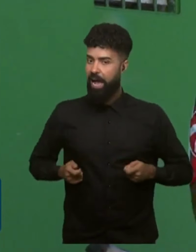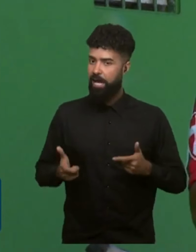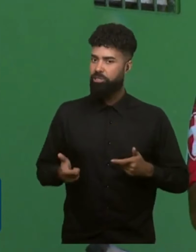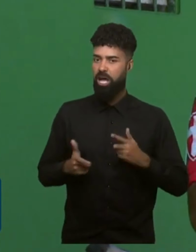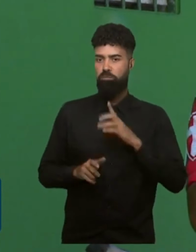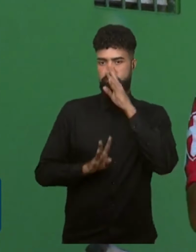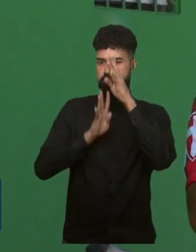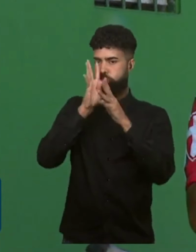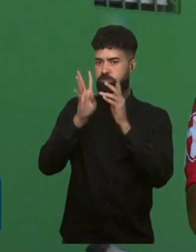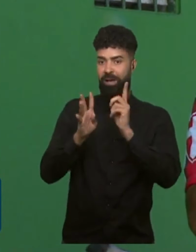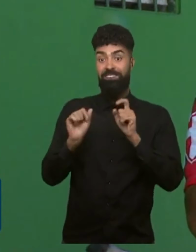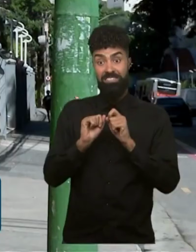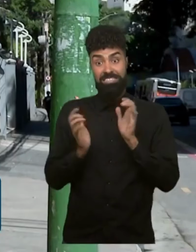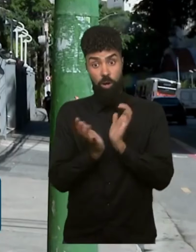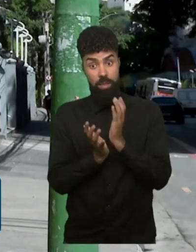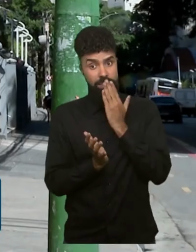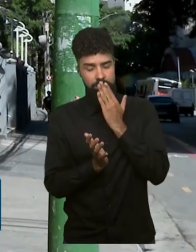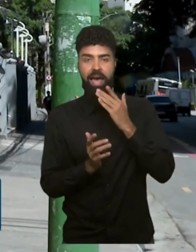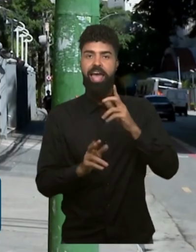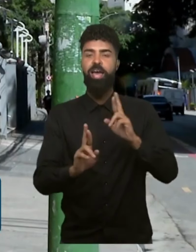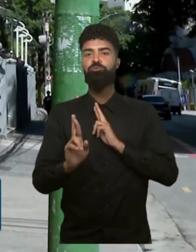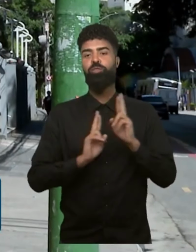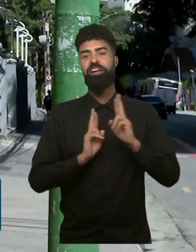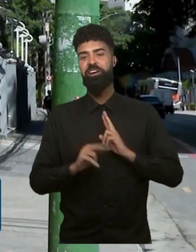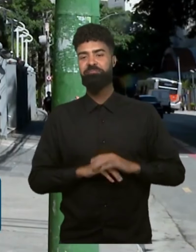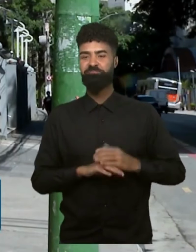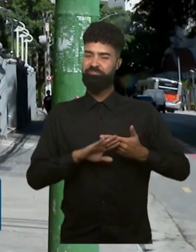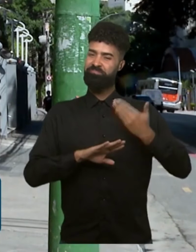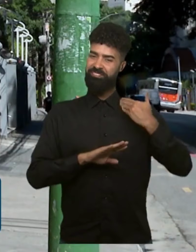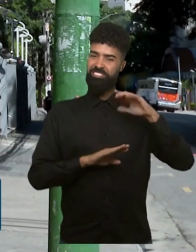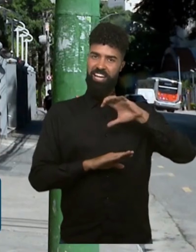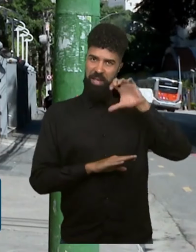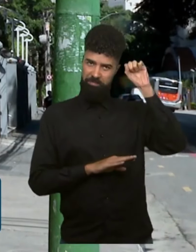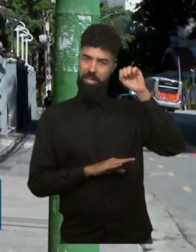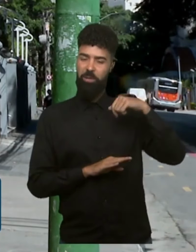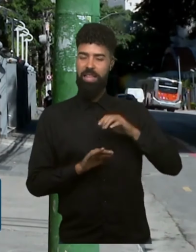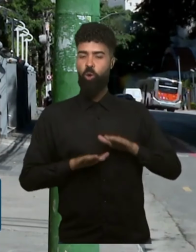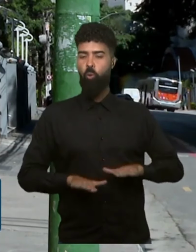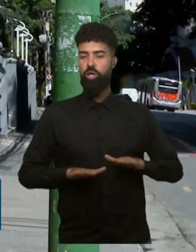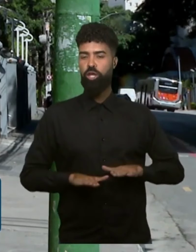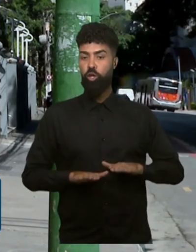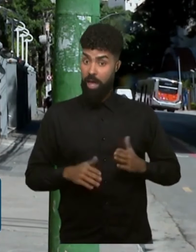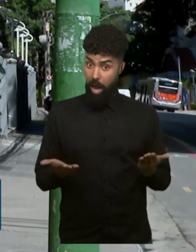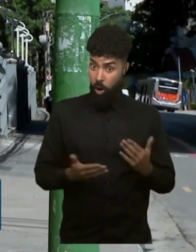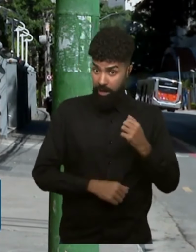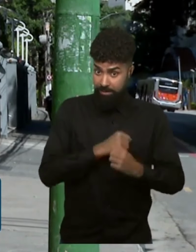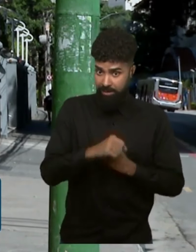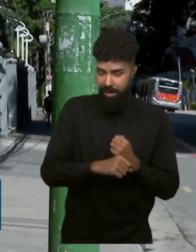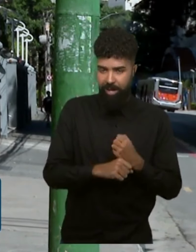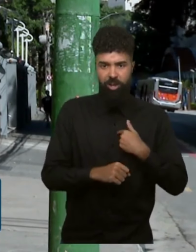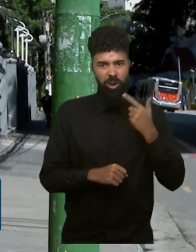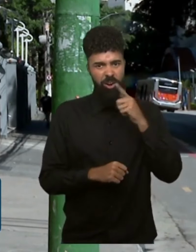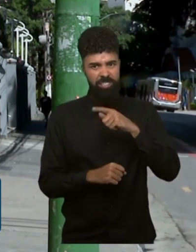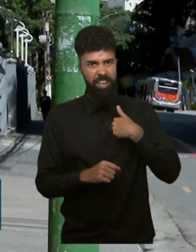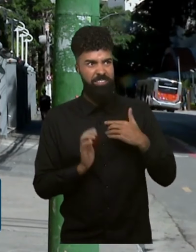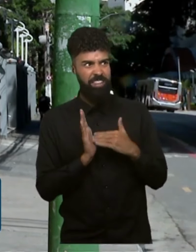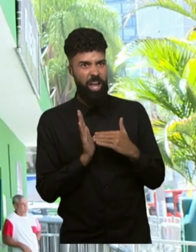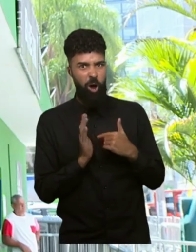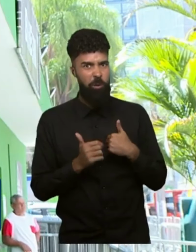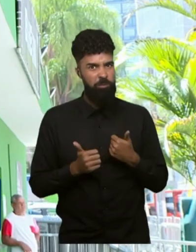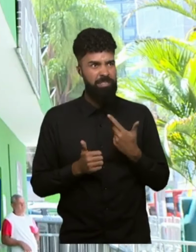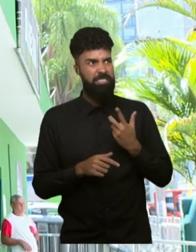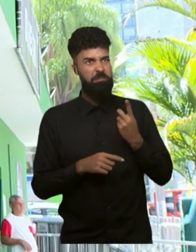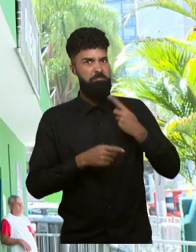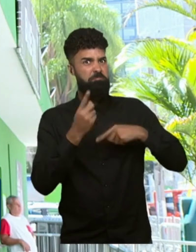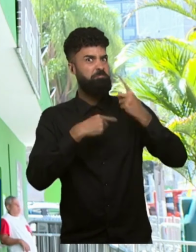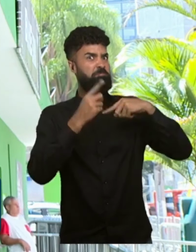time, está dando resultado. A gente já tinha ganhado em outros anos de um jeito mais tranquilo, então esse ano ter sido com essa arrancada final foi muito bom. Eu